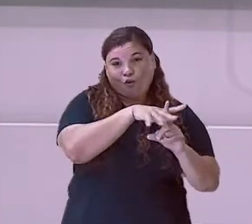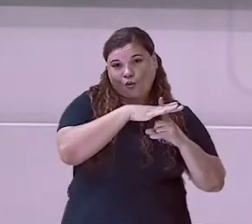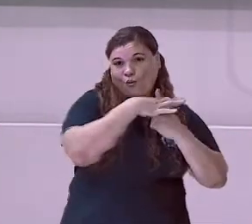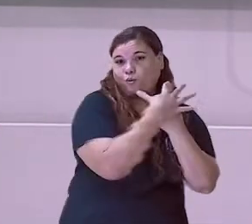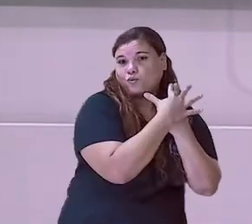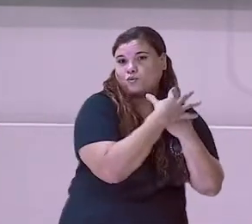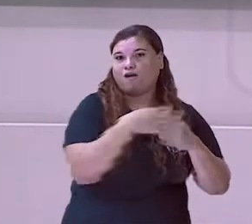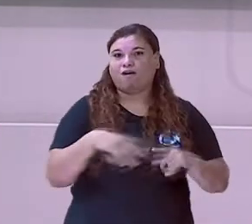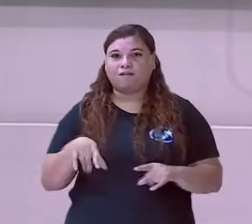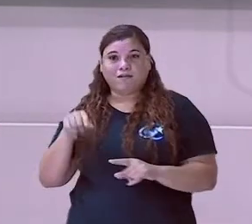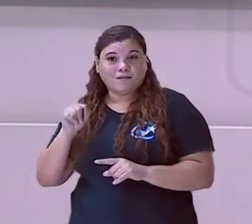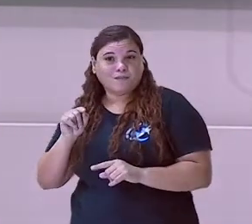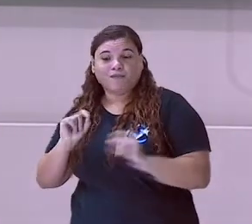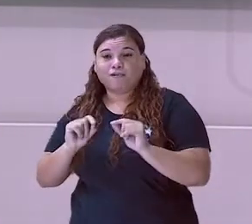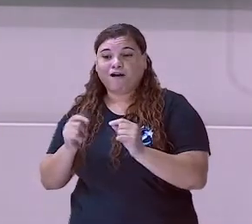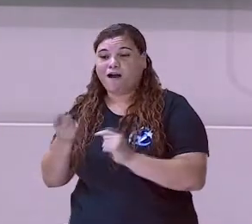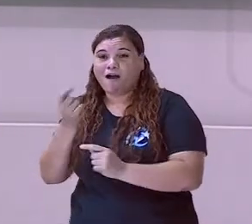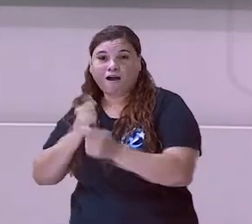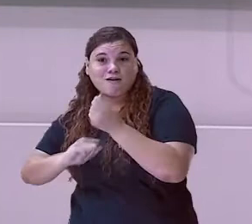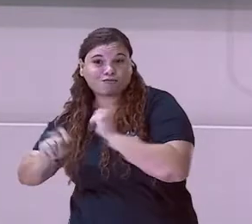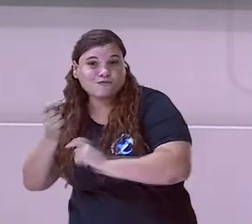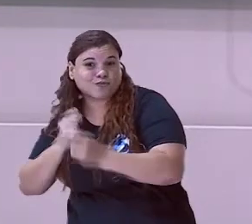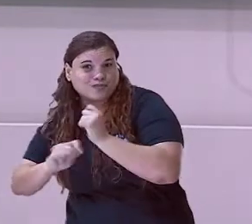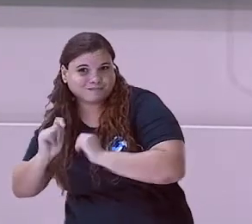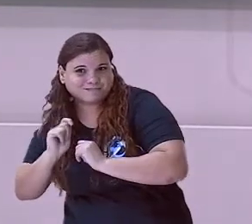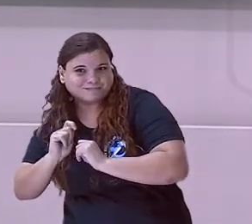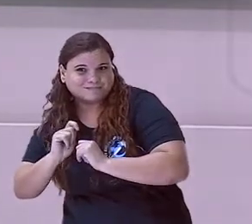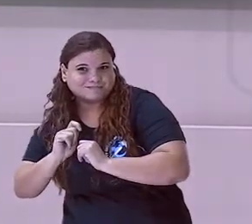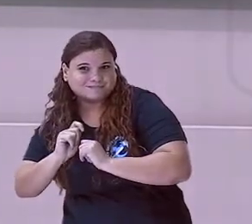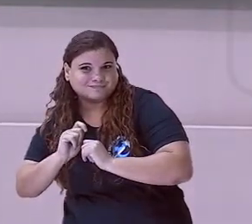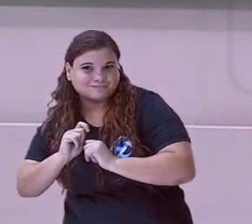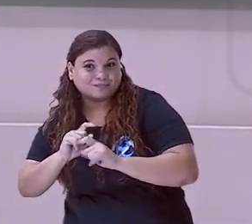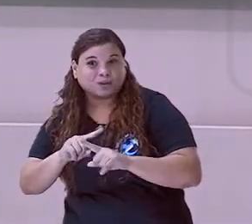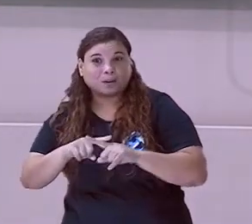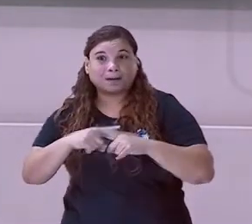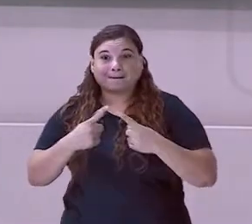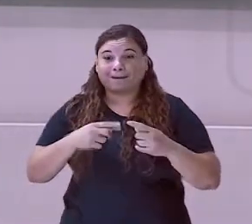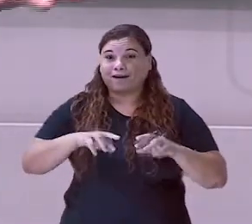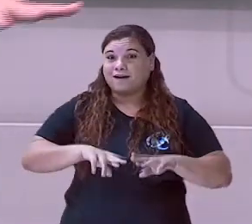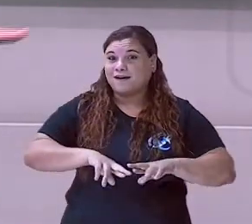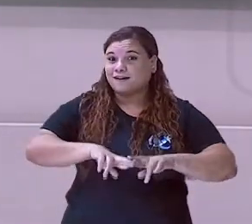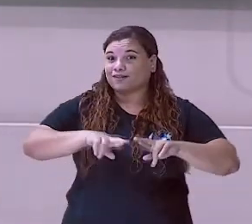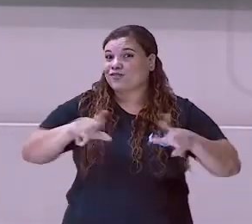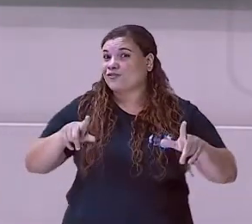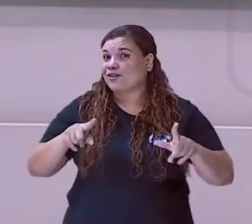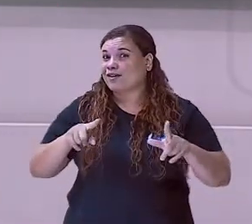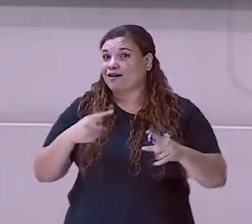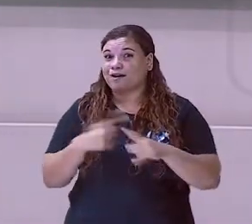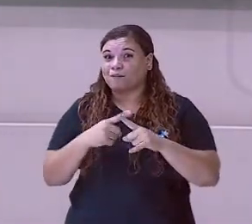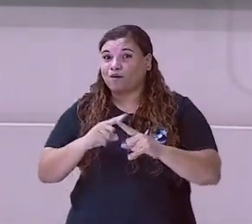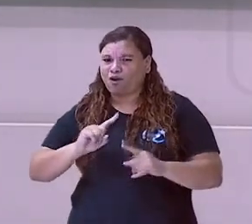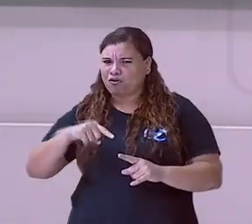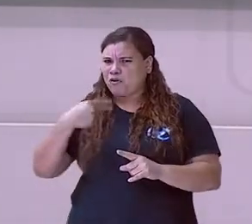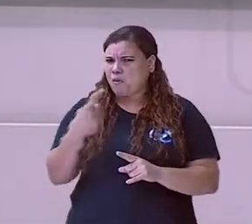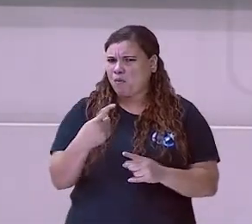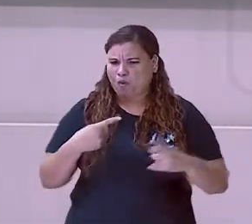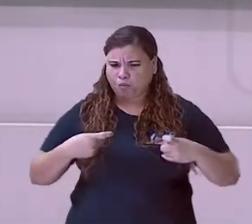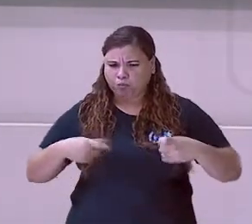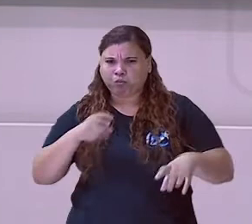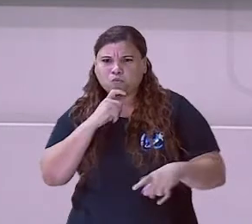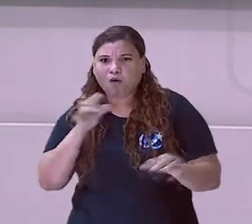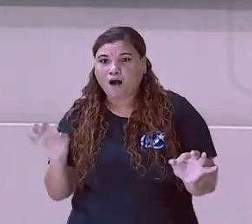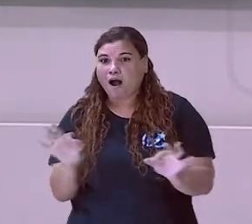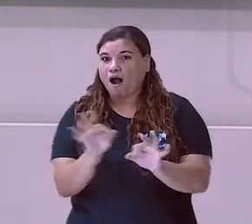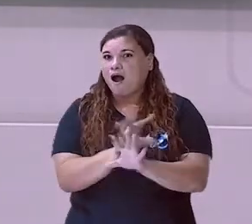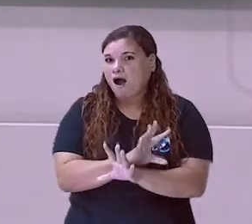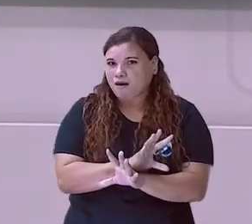Rússia, que era a grande potência. E o terceiro mundo, os países que não tinham